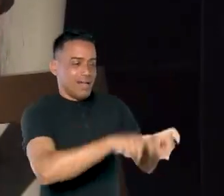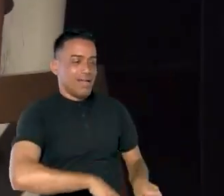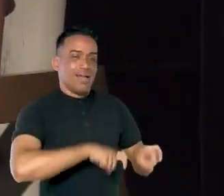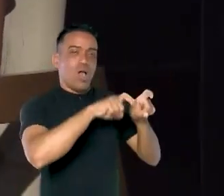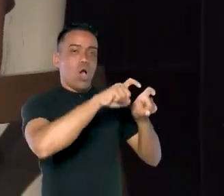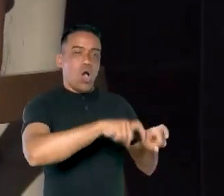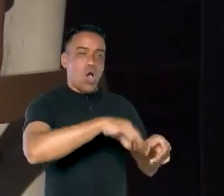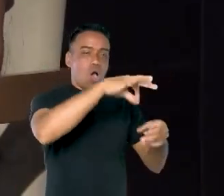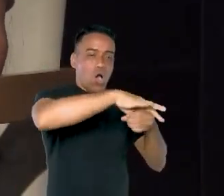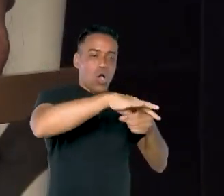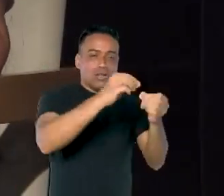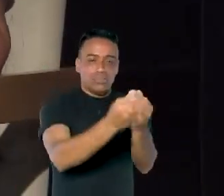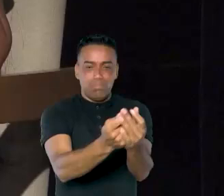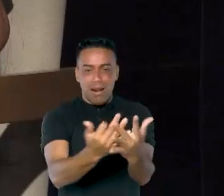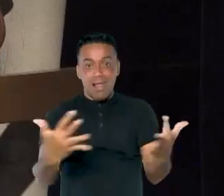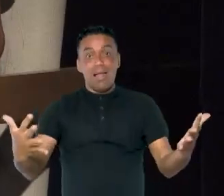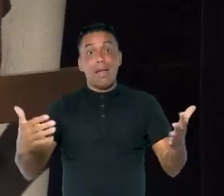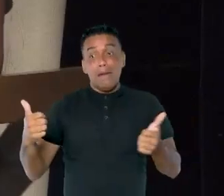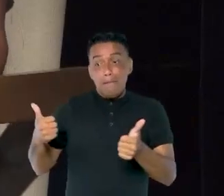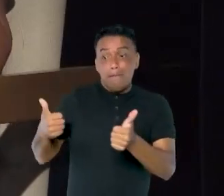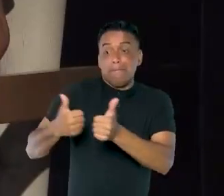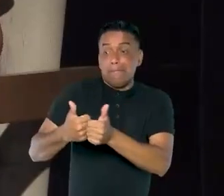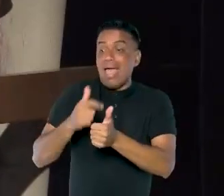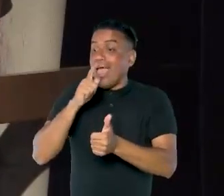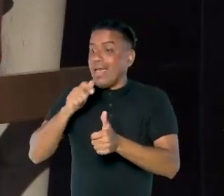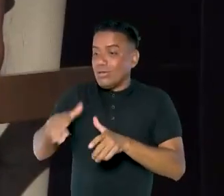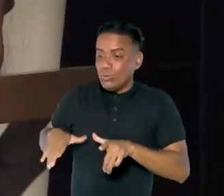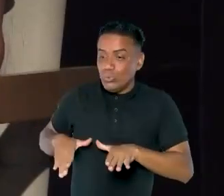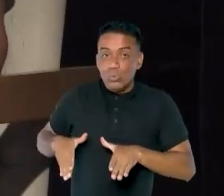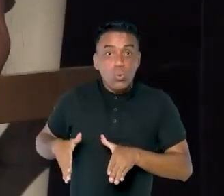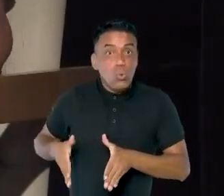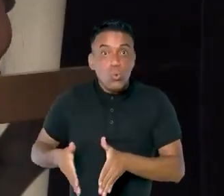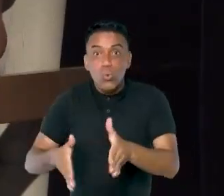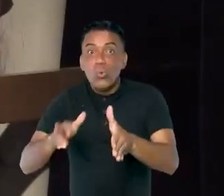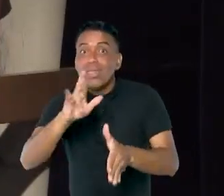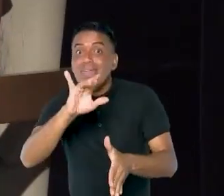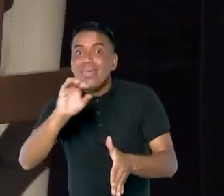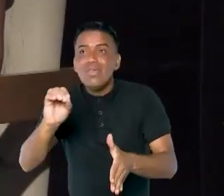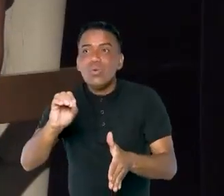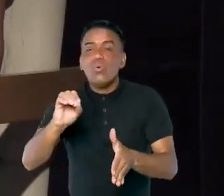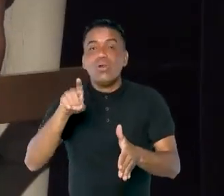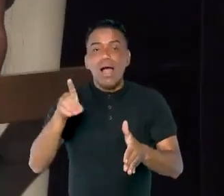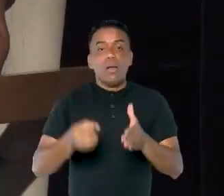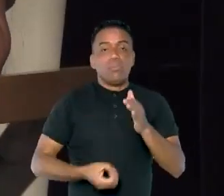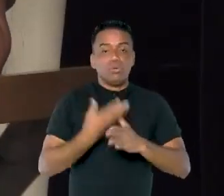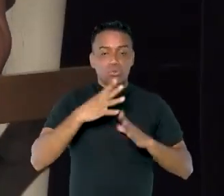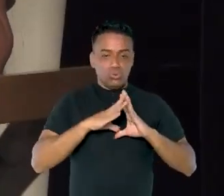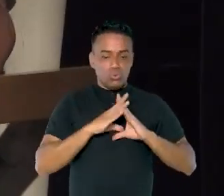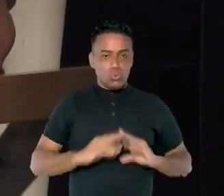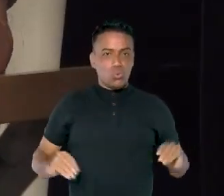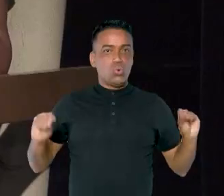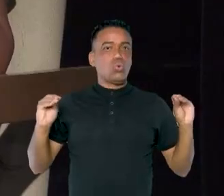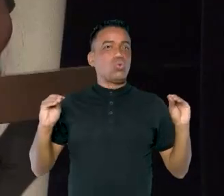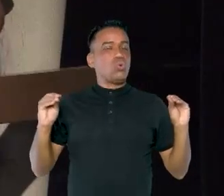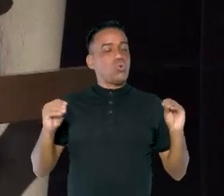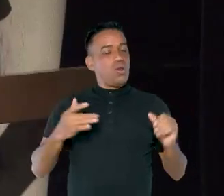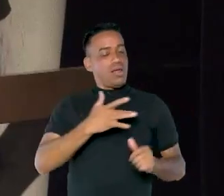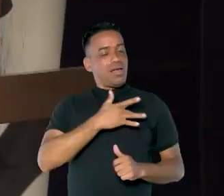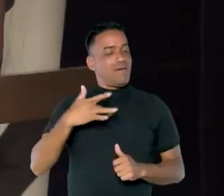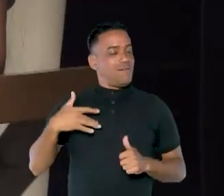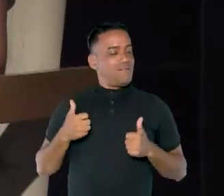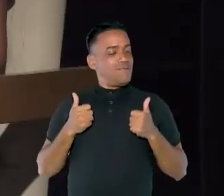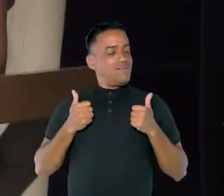De margem de rio, mas também que eu produzo a cura, eu produzo o bem viver, né? Eu produzo o cuidado